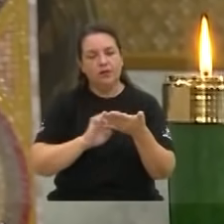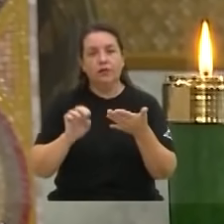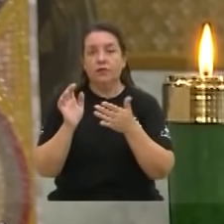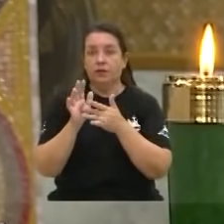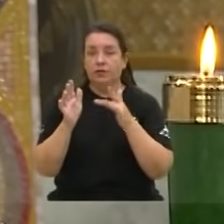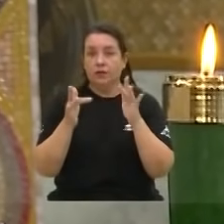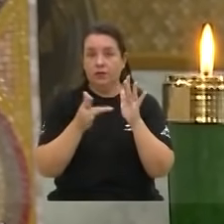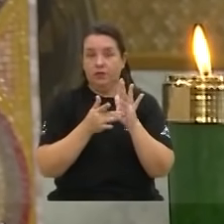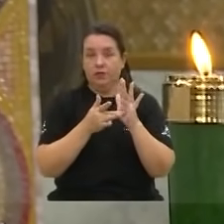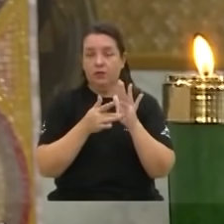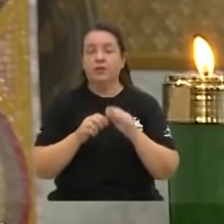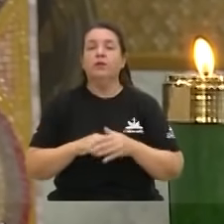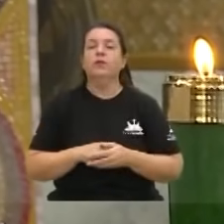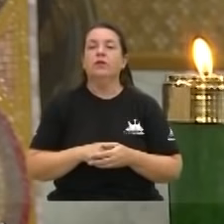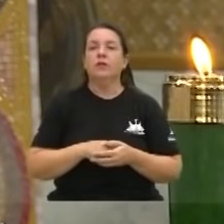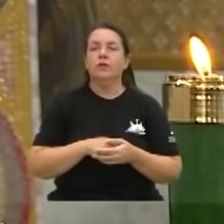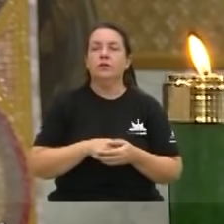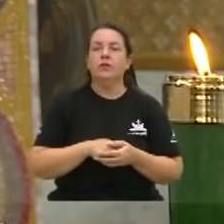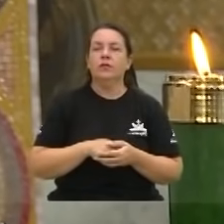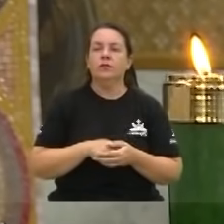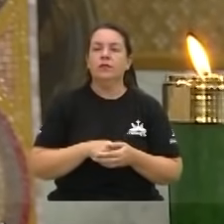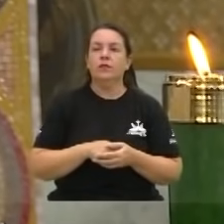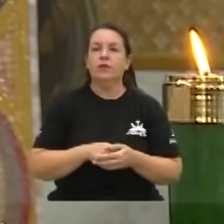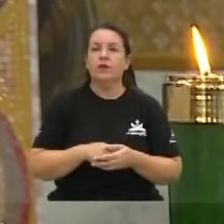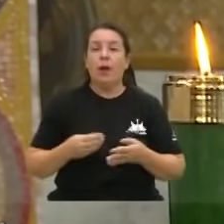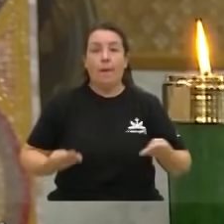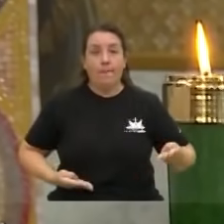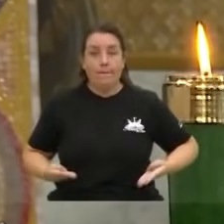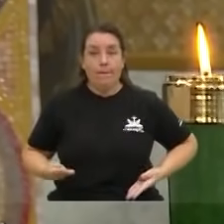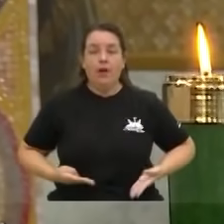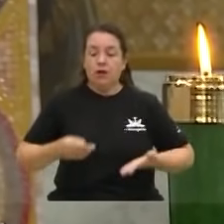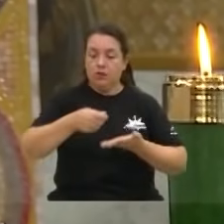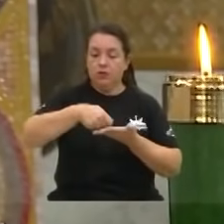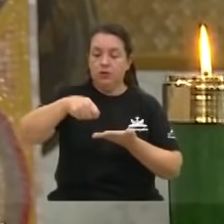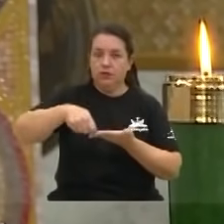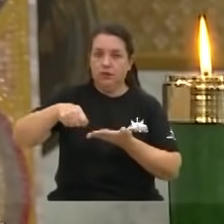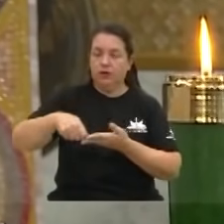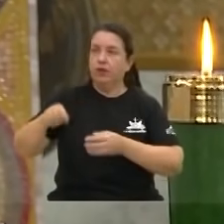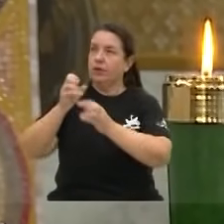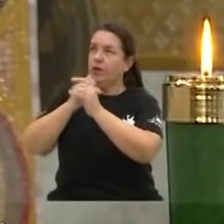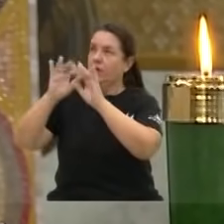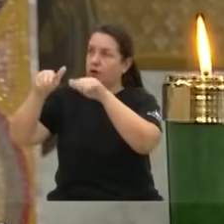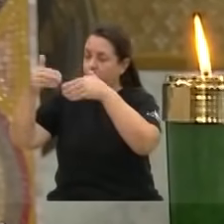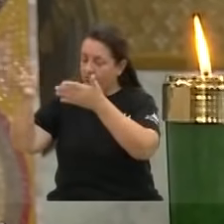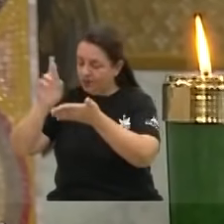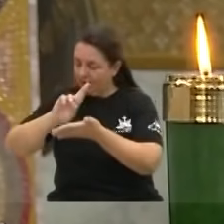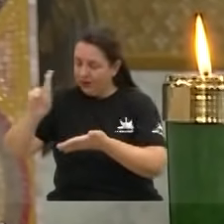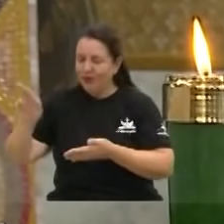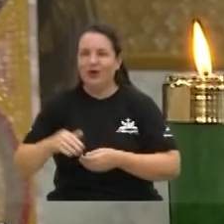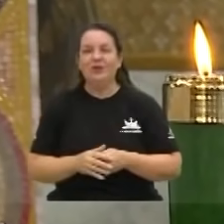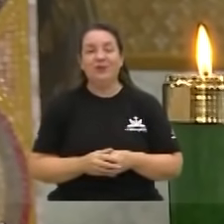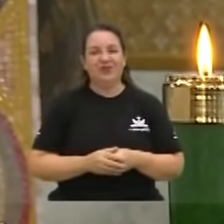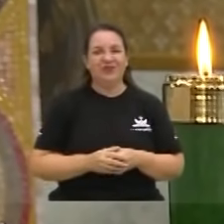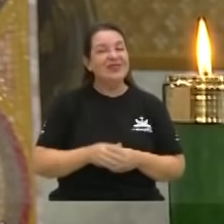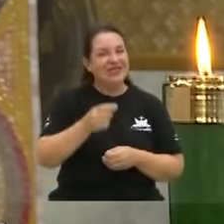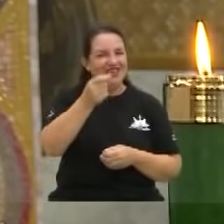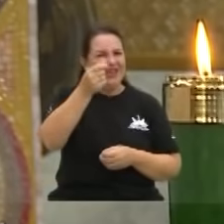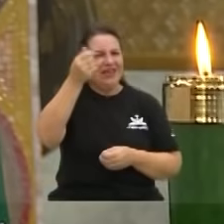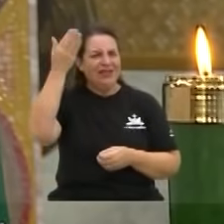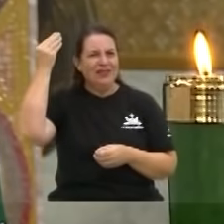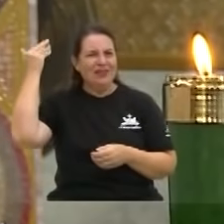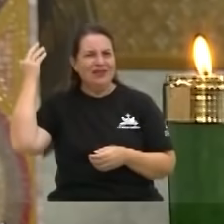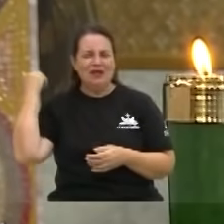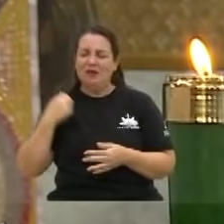de Jesus Cristo, segundo Marcos. Glória a vós, Senhor. Naquele tempo,